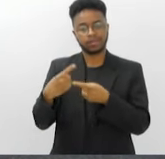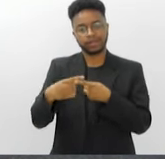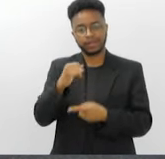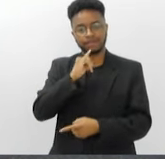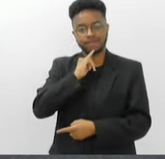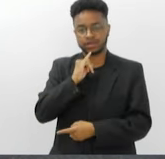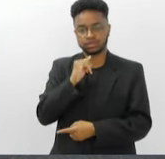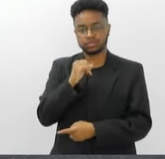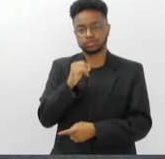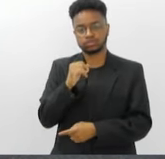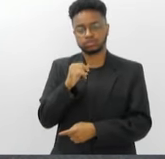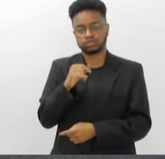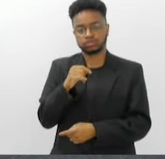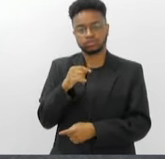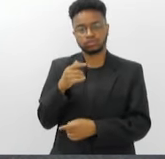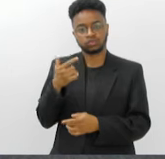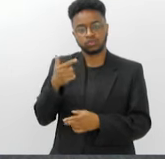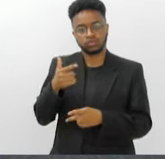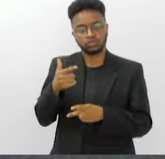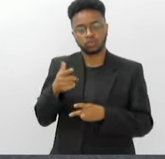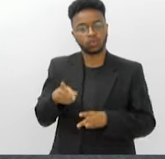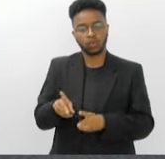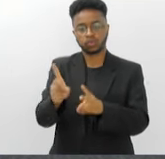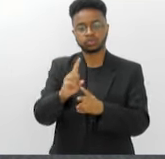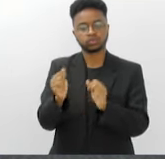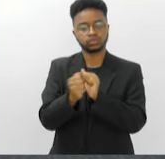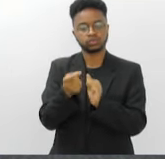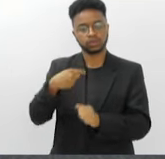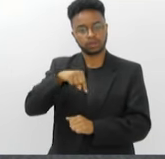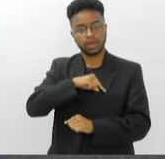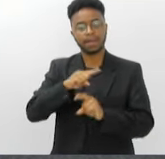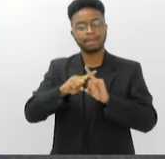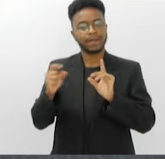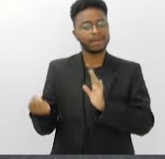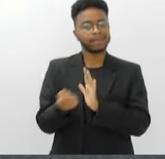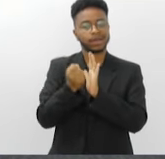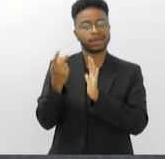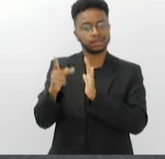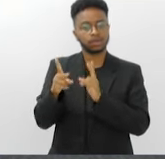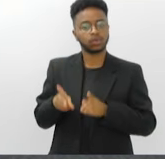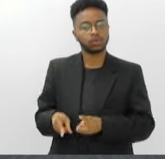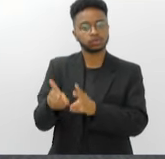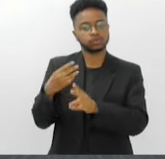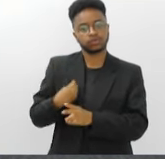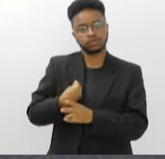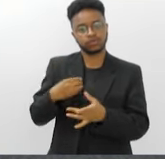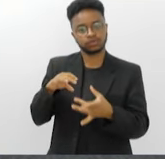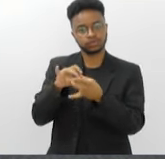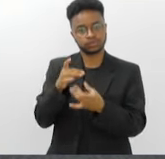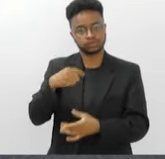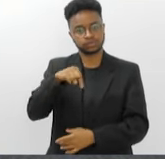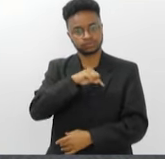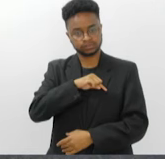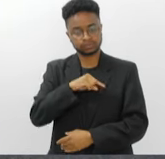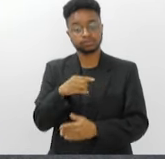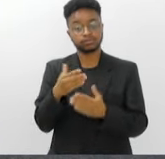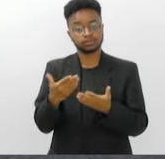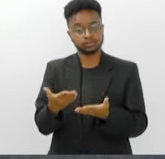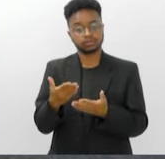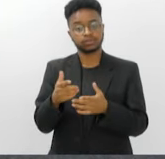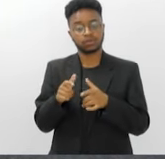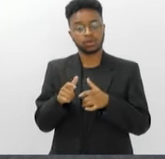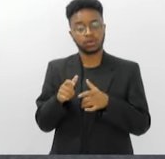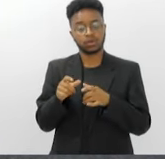não caminha mais entre nós, mas o seu legado, a sua ancestralidade segue presente e viva entre nós, que esse